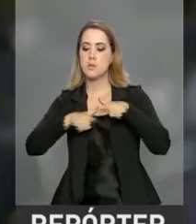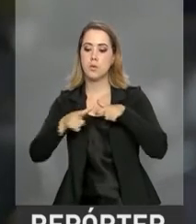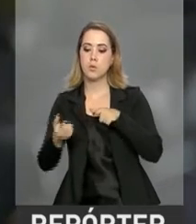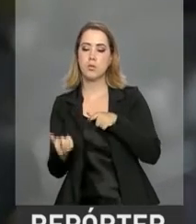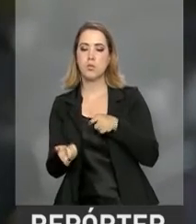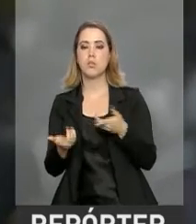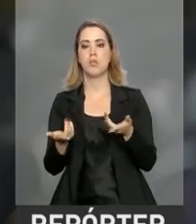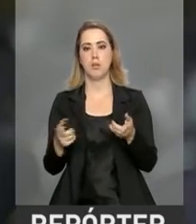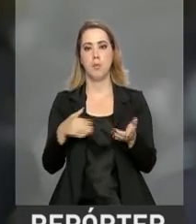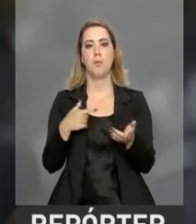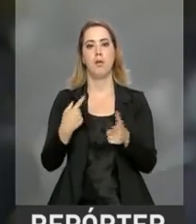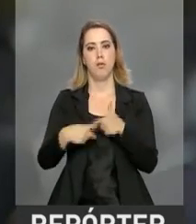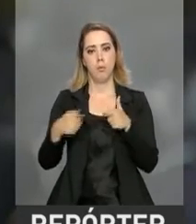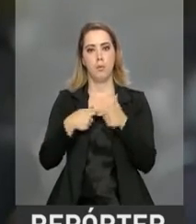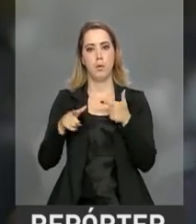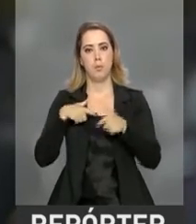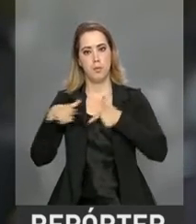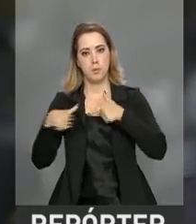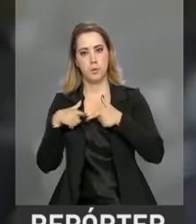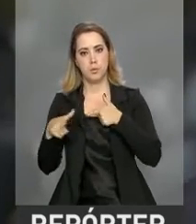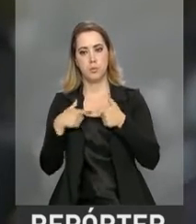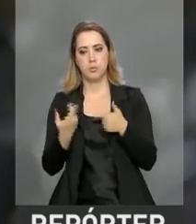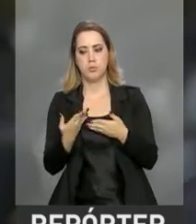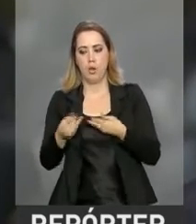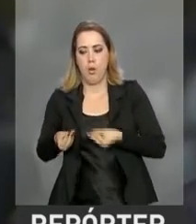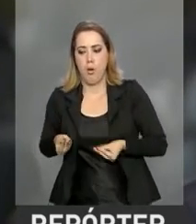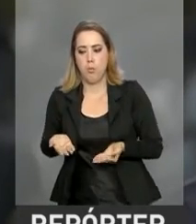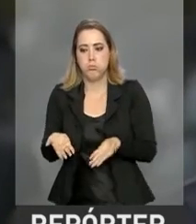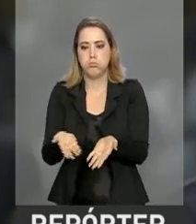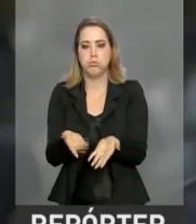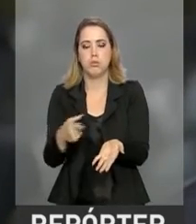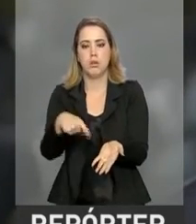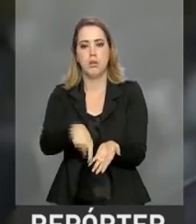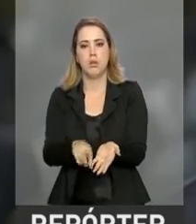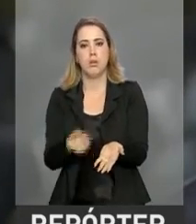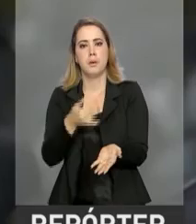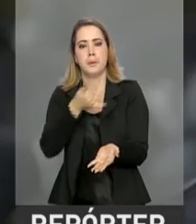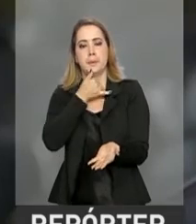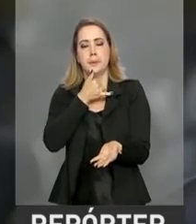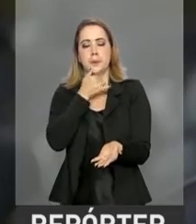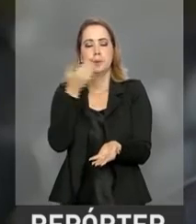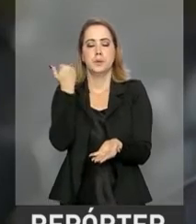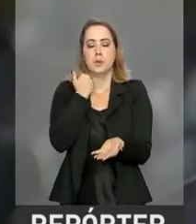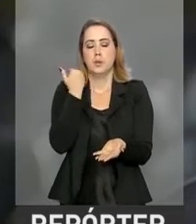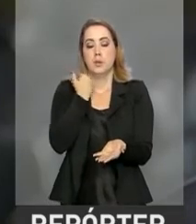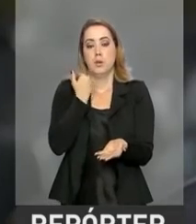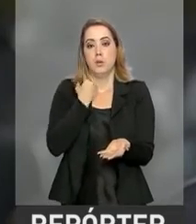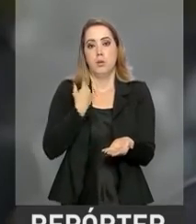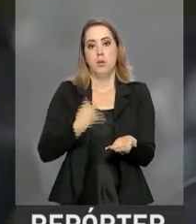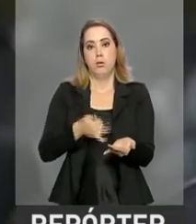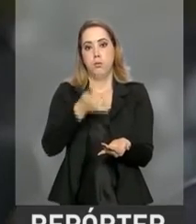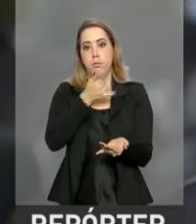do trabalho o levam, né, a se sentir muito desgastado,